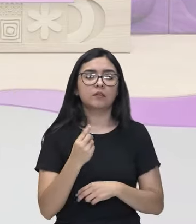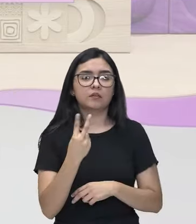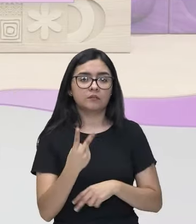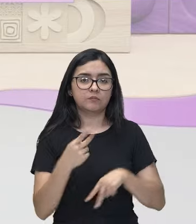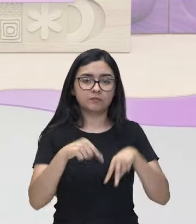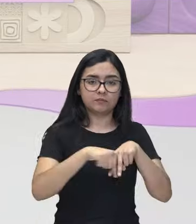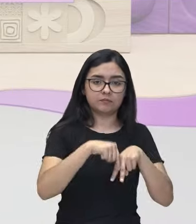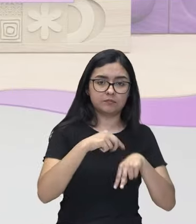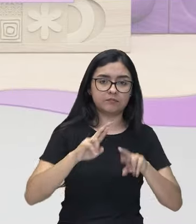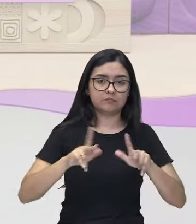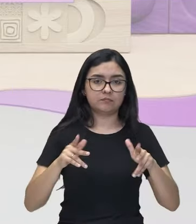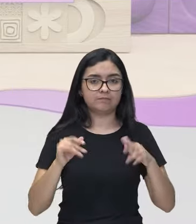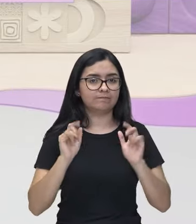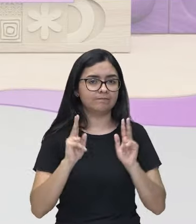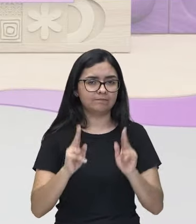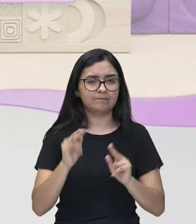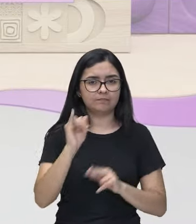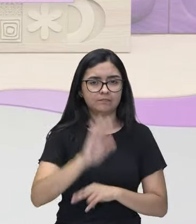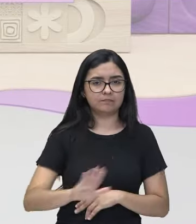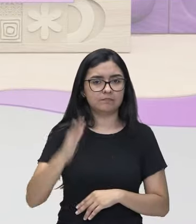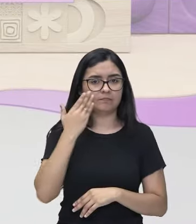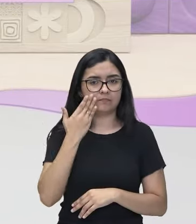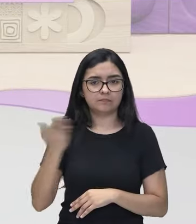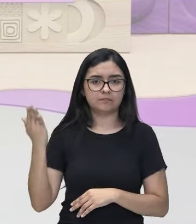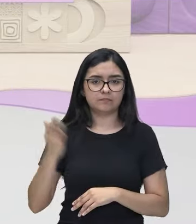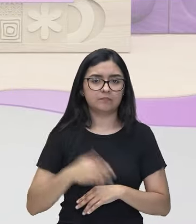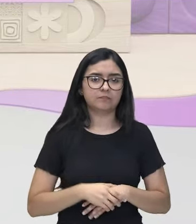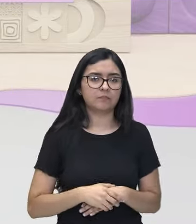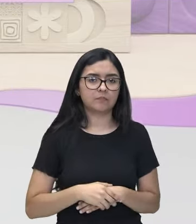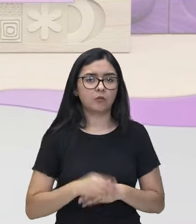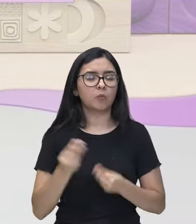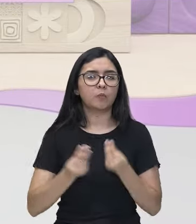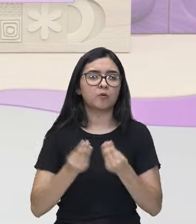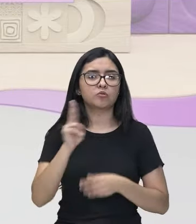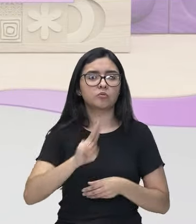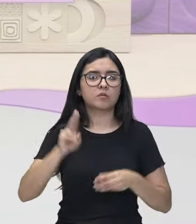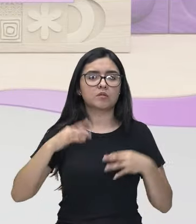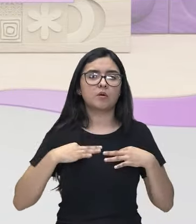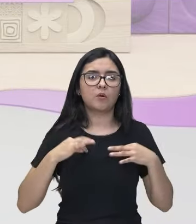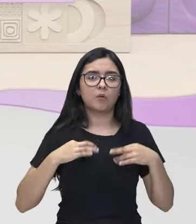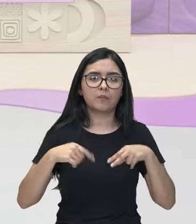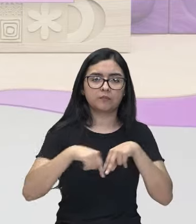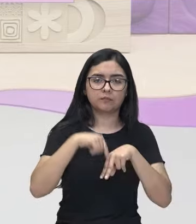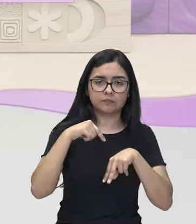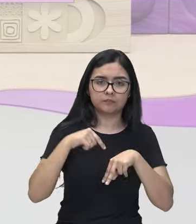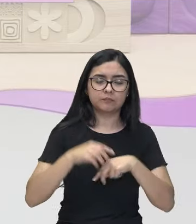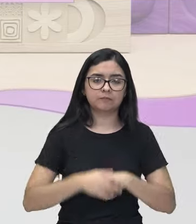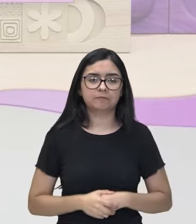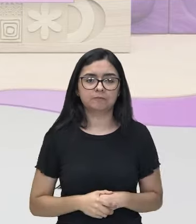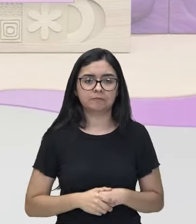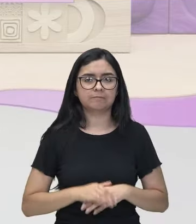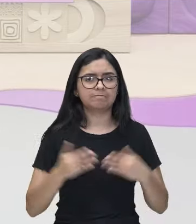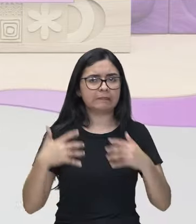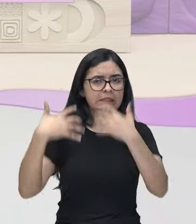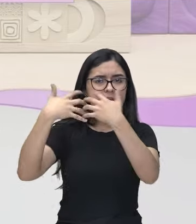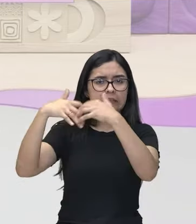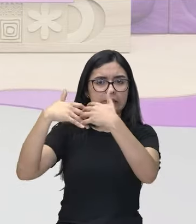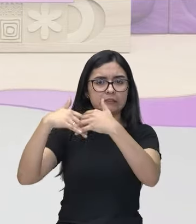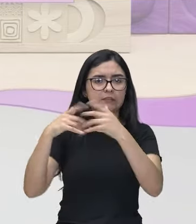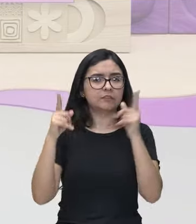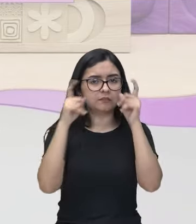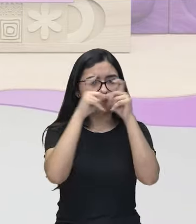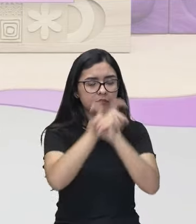lado. Quantas maneiras diferentes nós podemos se vestir? Aí você agora, professor, agora o senhor bugou a minha cabeça, né?